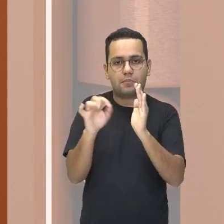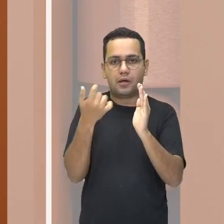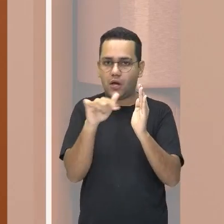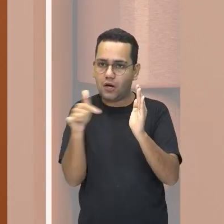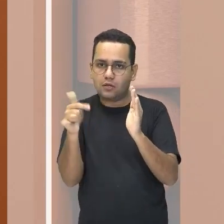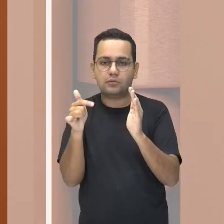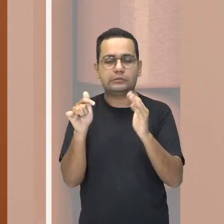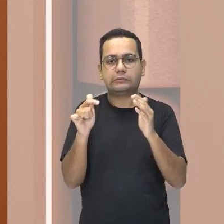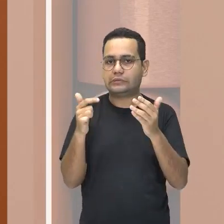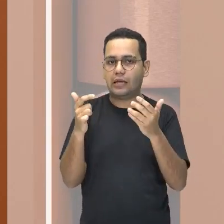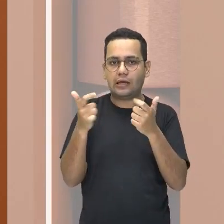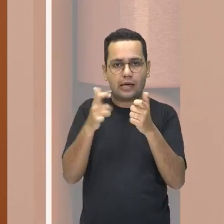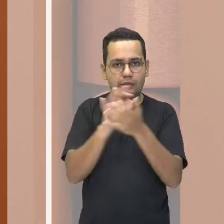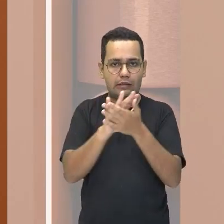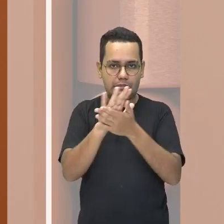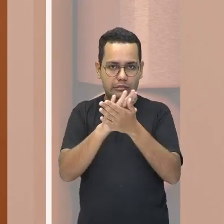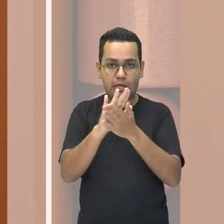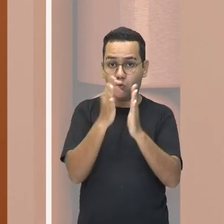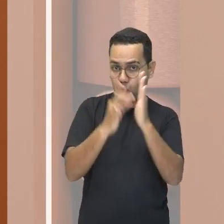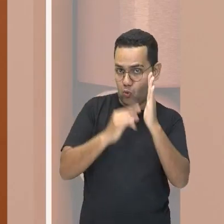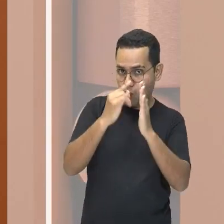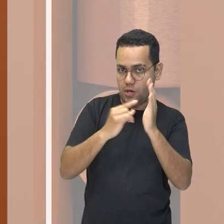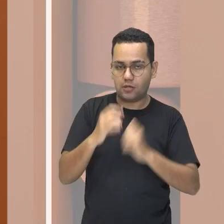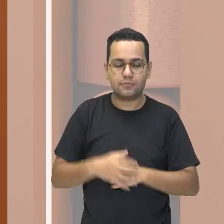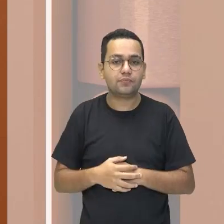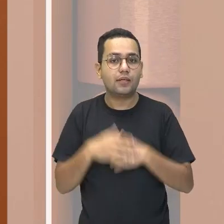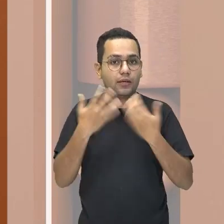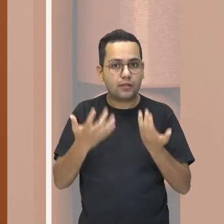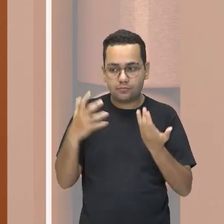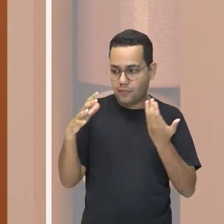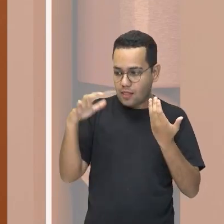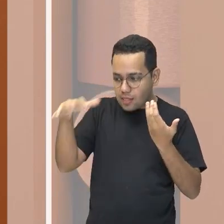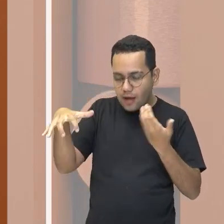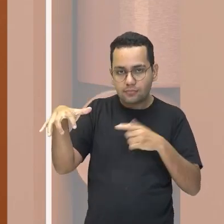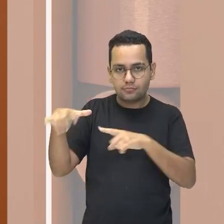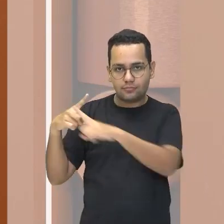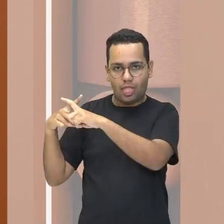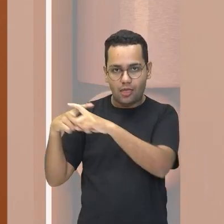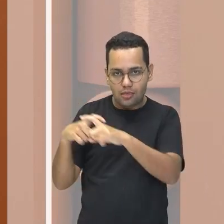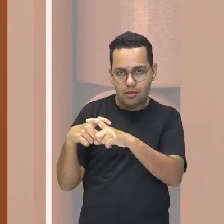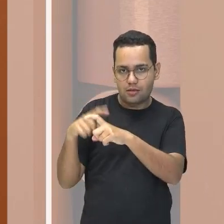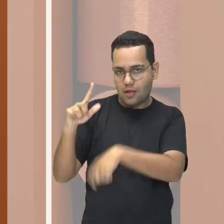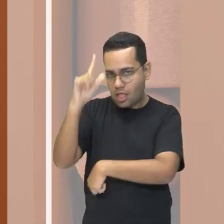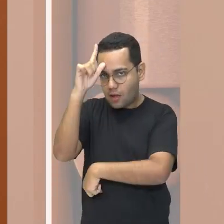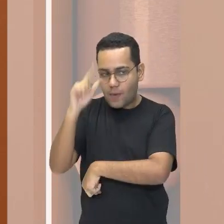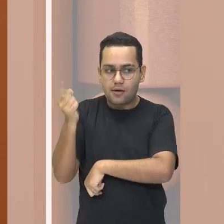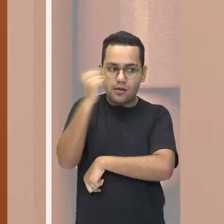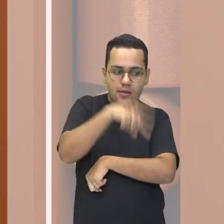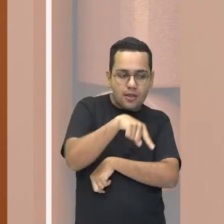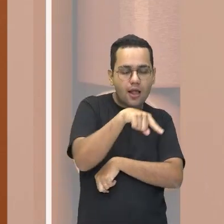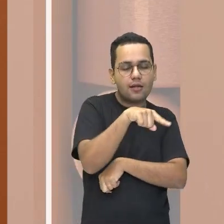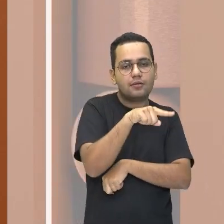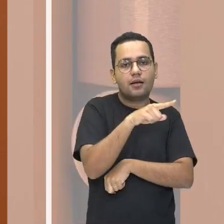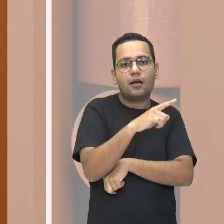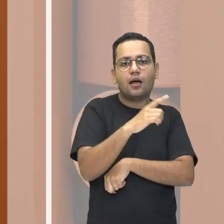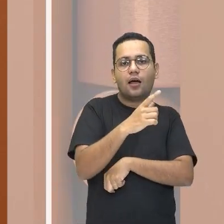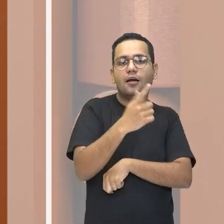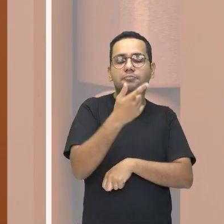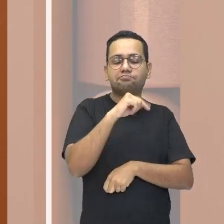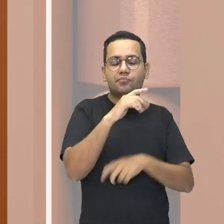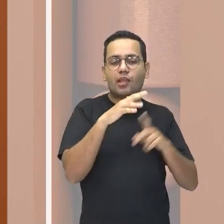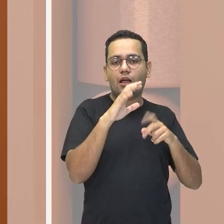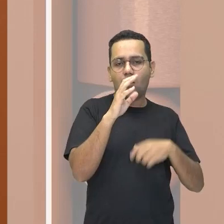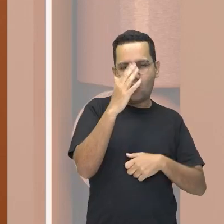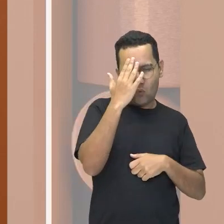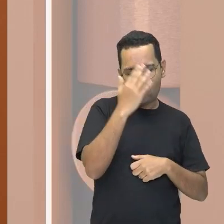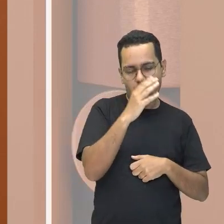a Alemanha nazista, nem a Rússia comunista se enfrentariam, porque haviam assinado esse bendito pacto, né, gente? Mas a